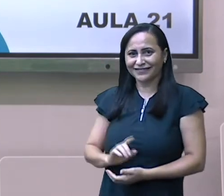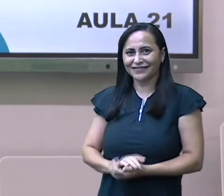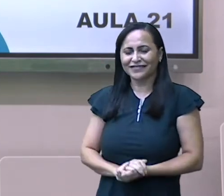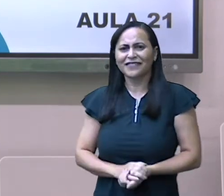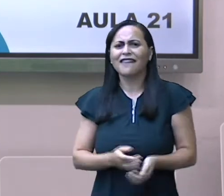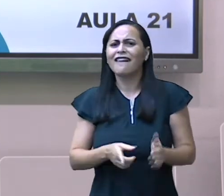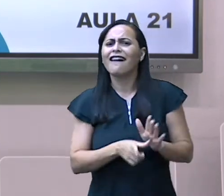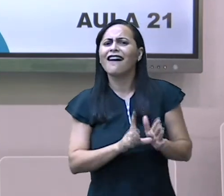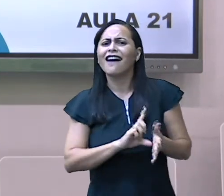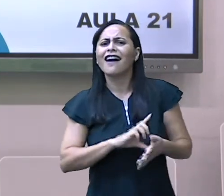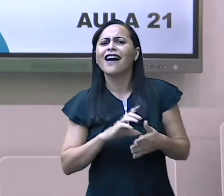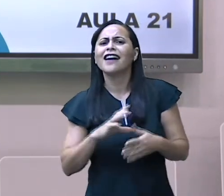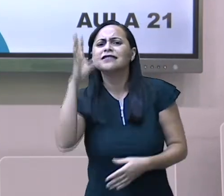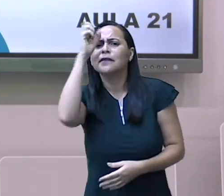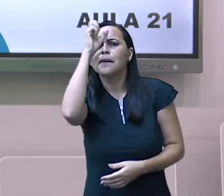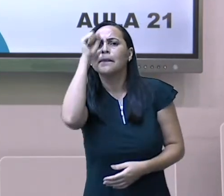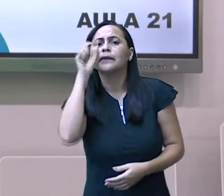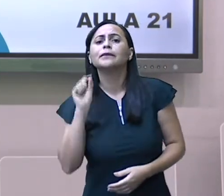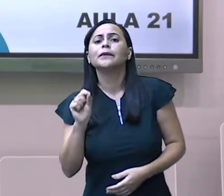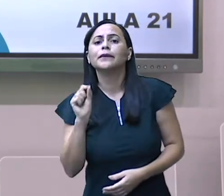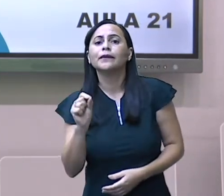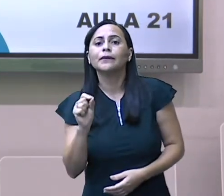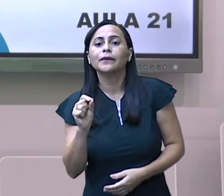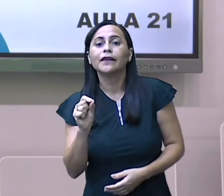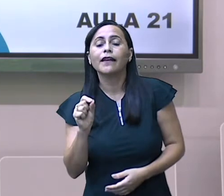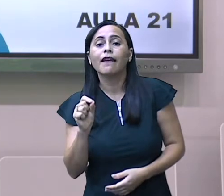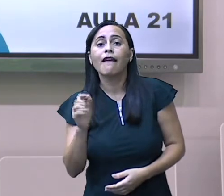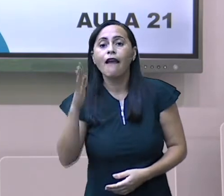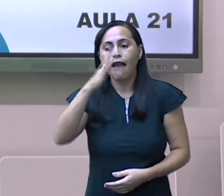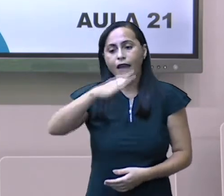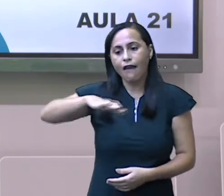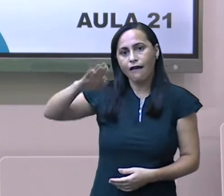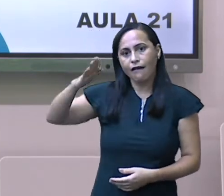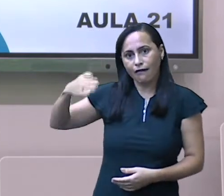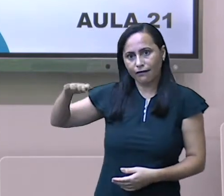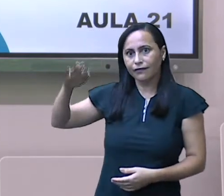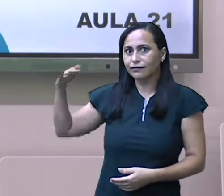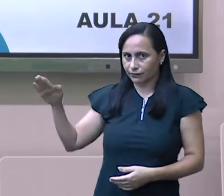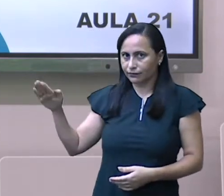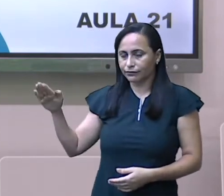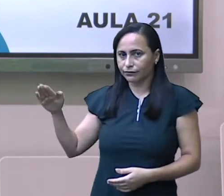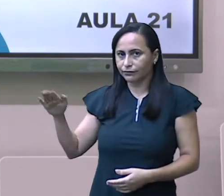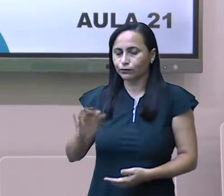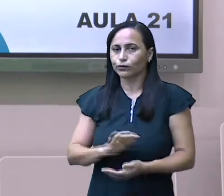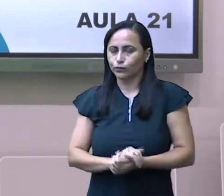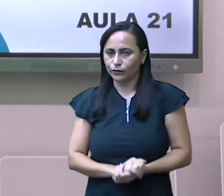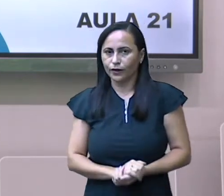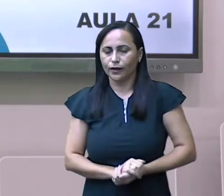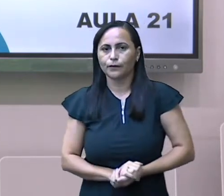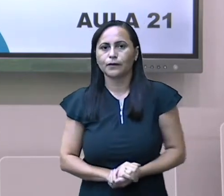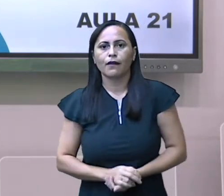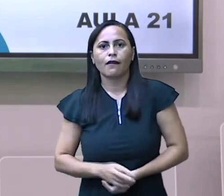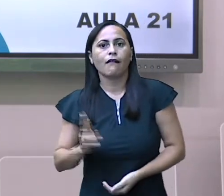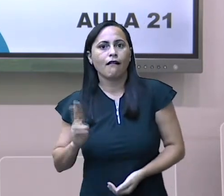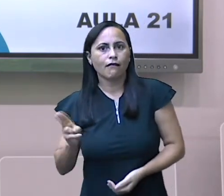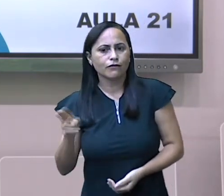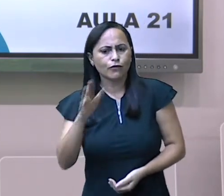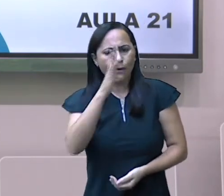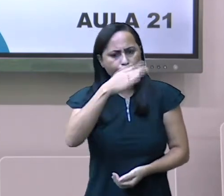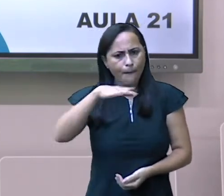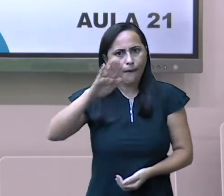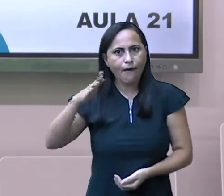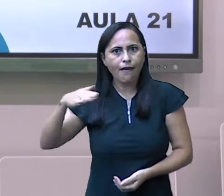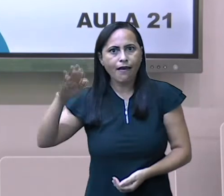anterior? Trabalhamos sobre o relevo. Então, quando falamos no relevo, nós estamos falando